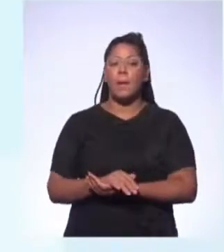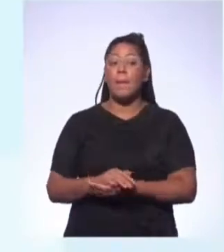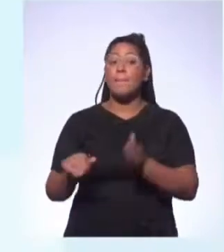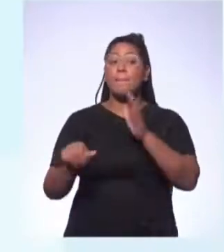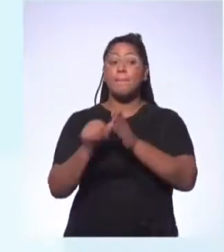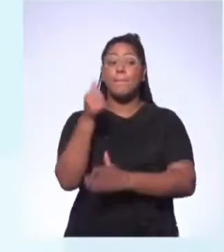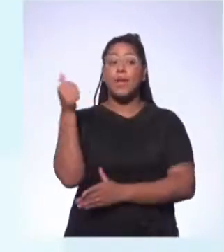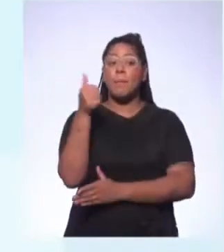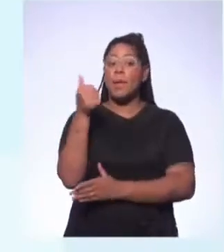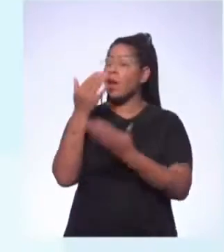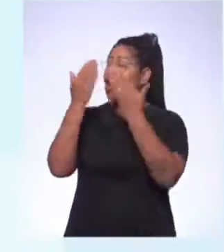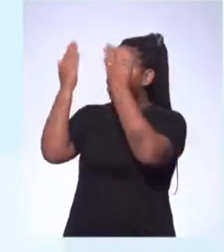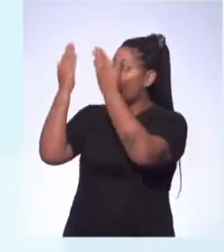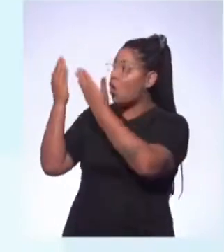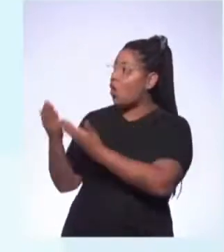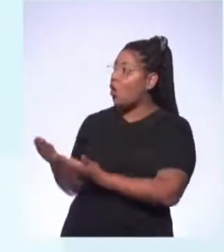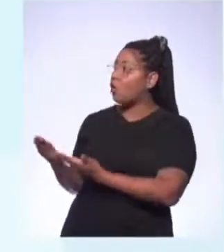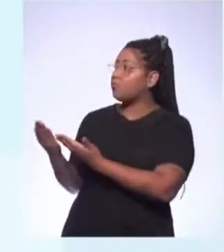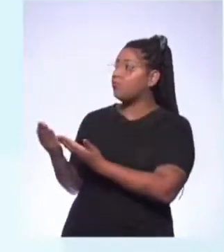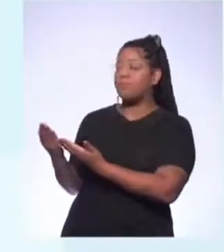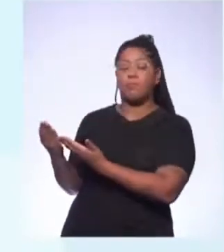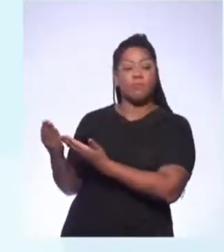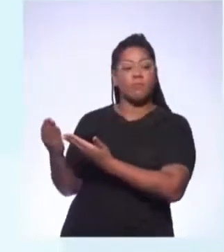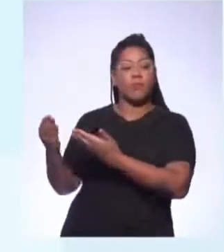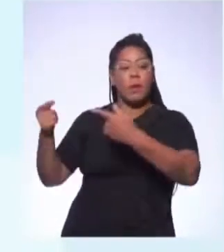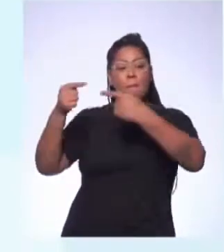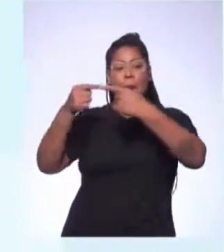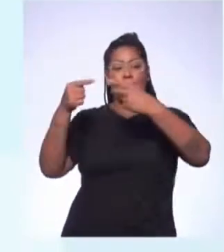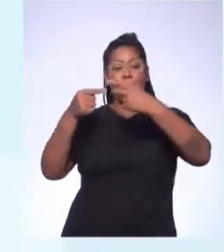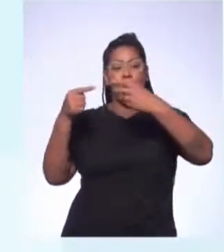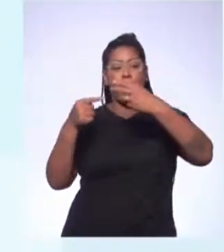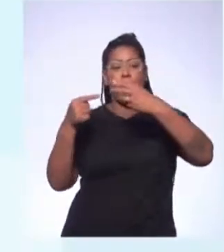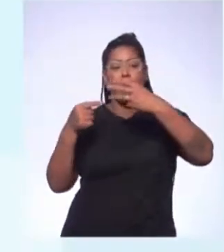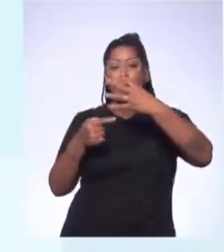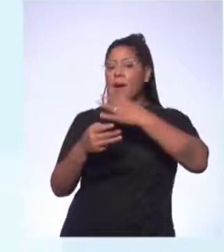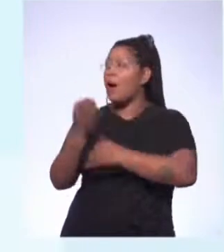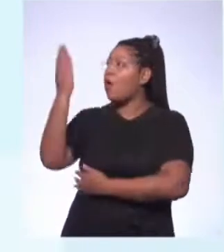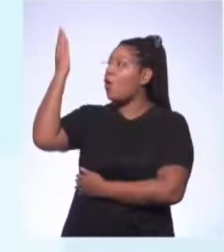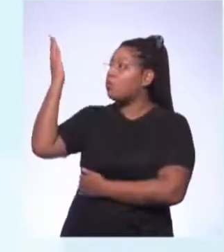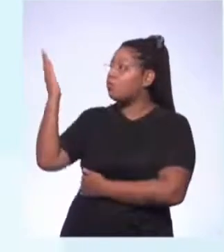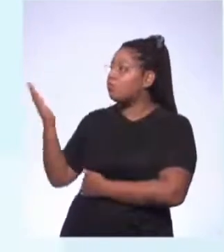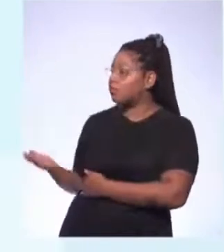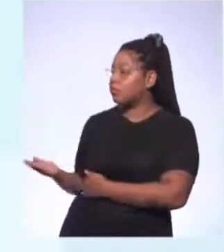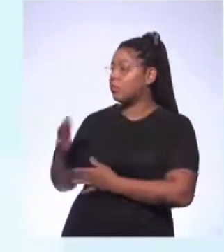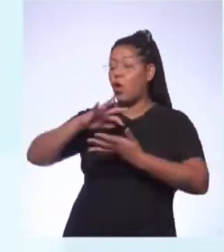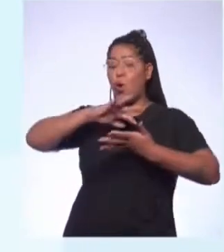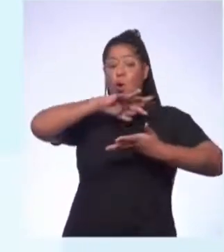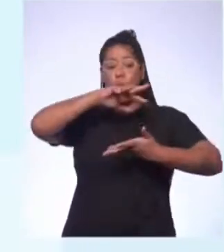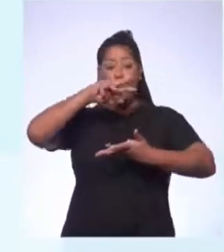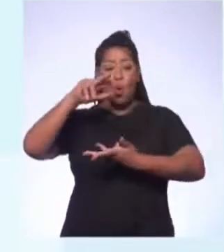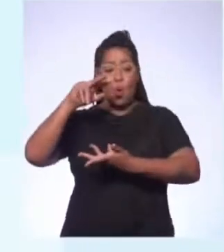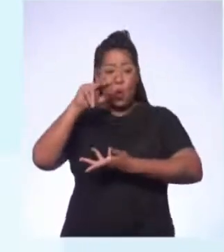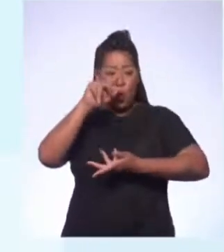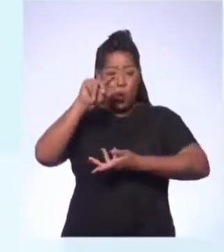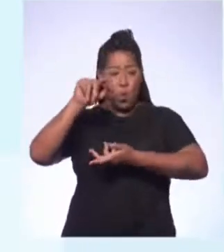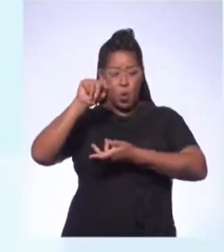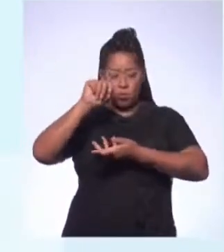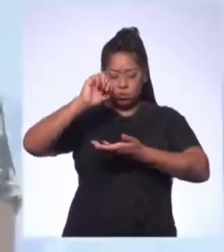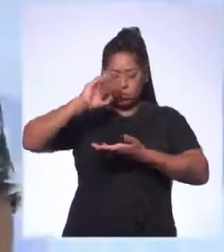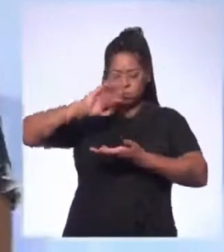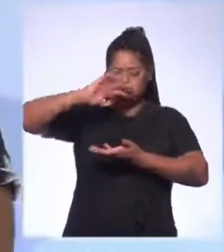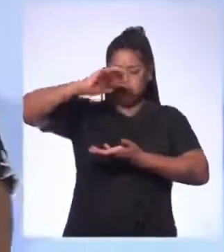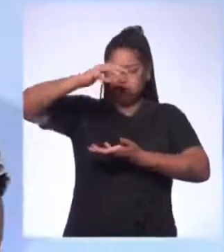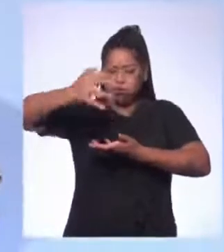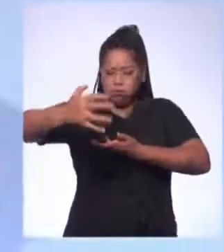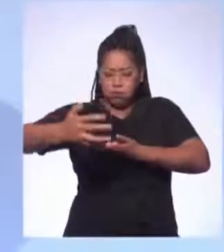Primeiro, nós temos aí, classifique as camadas da atmosfera. Portanto, sabemos que a atmosfera, ela é uma